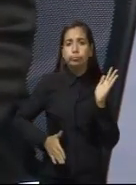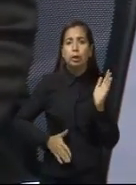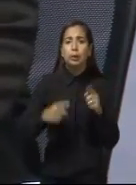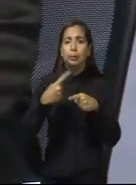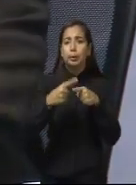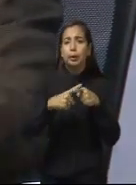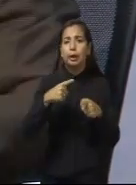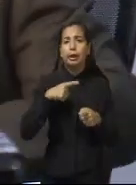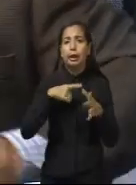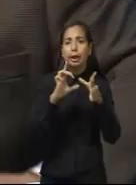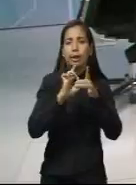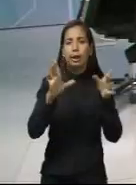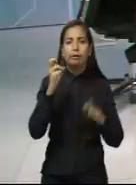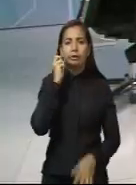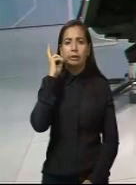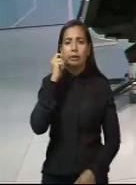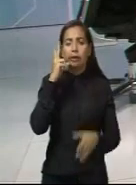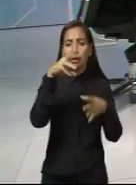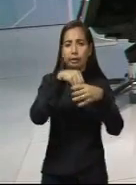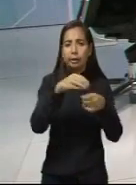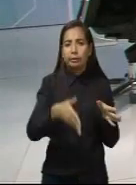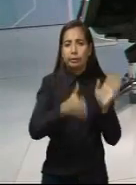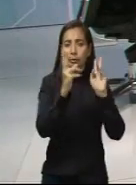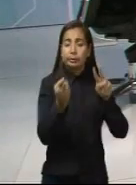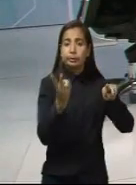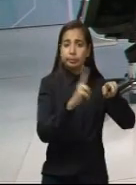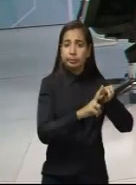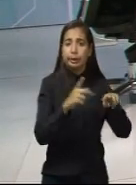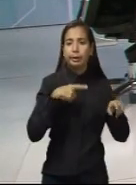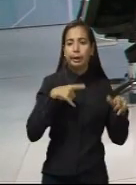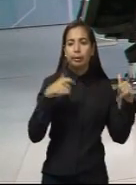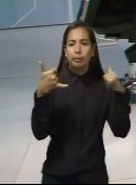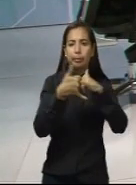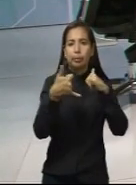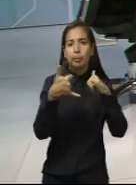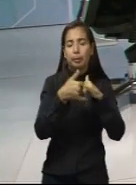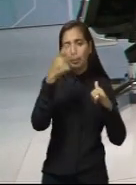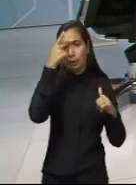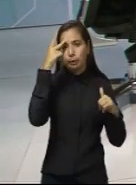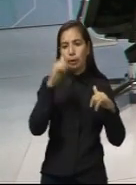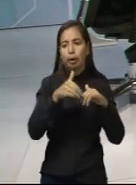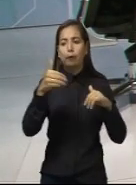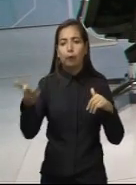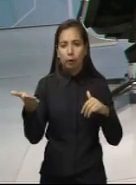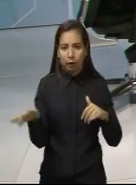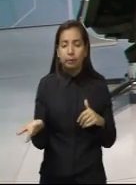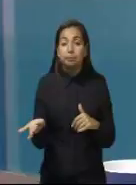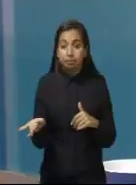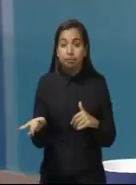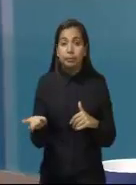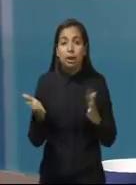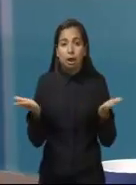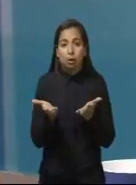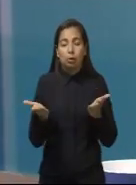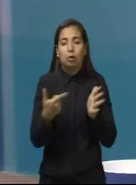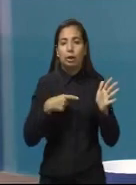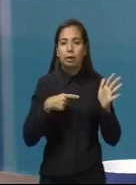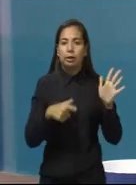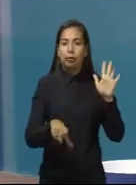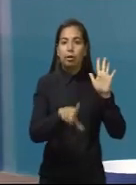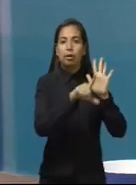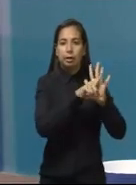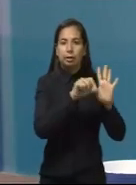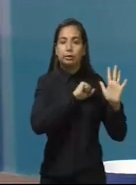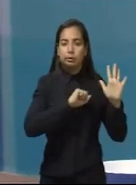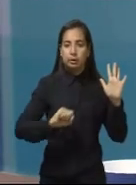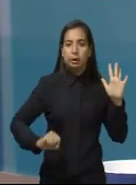comunicação, liberdade entre aspas, é proibido, mas eles conseguem fazer. Finalmente foi aprovado essa lei por iniciativa do senador